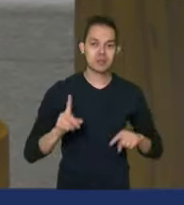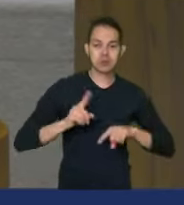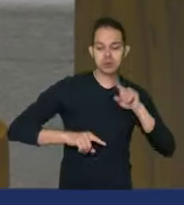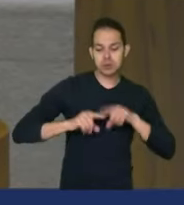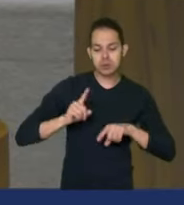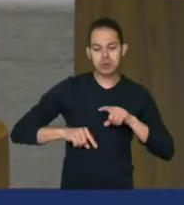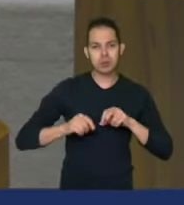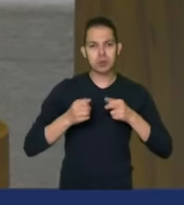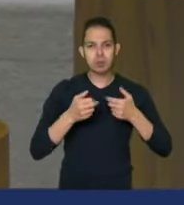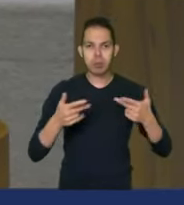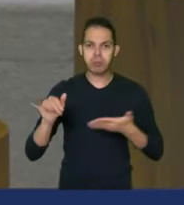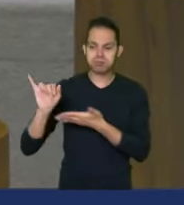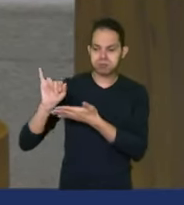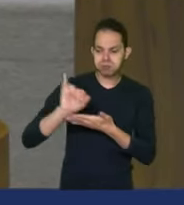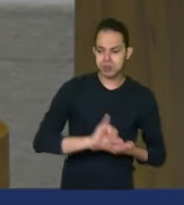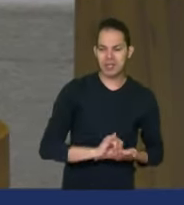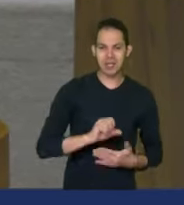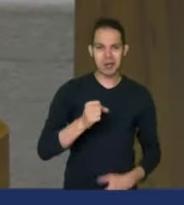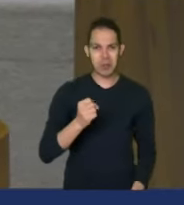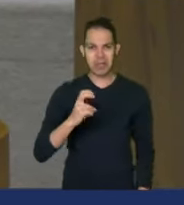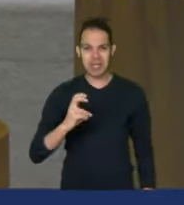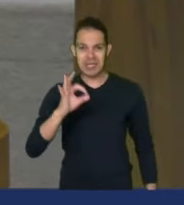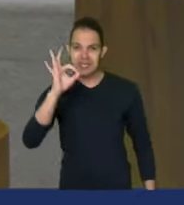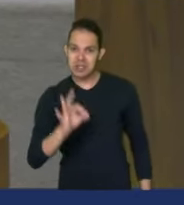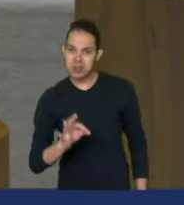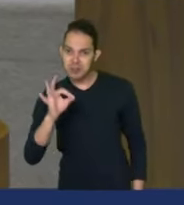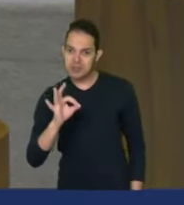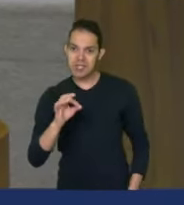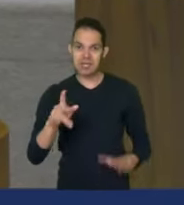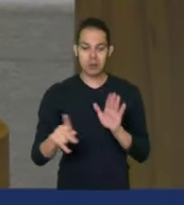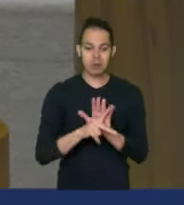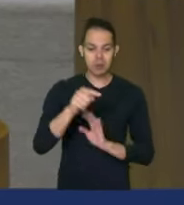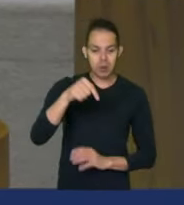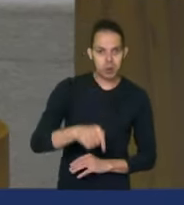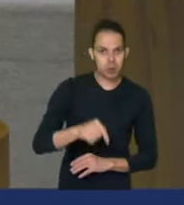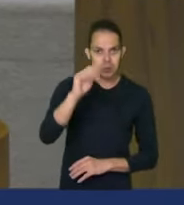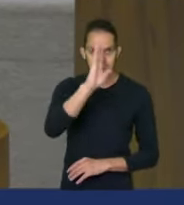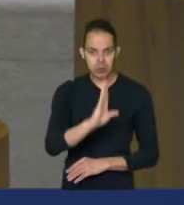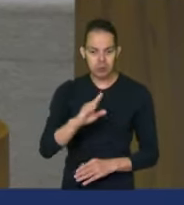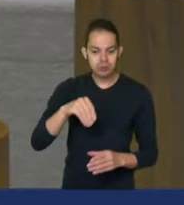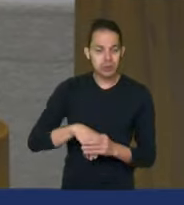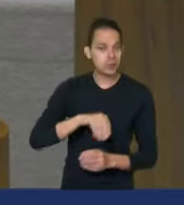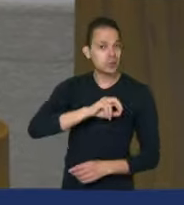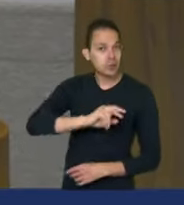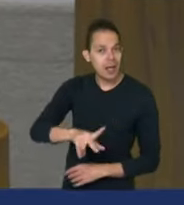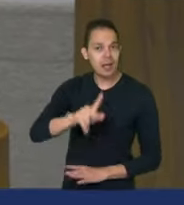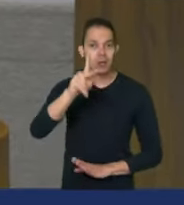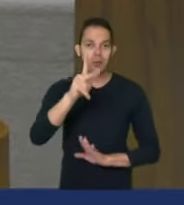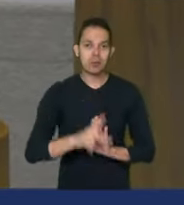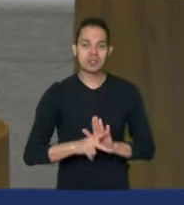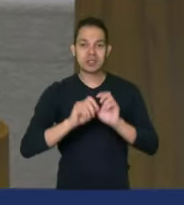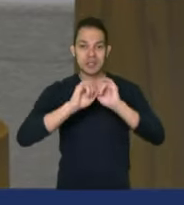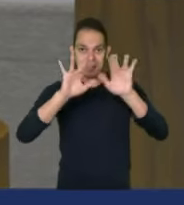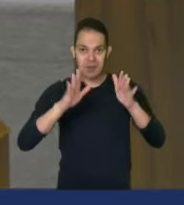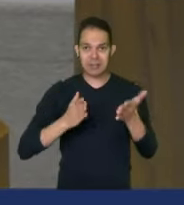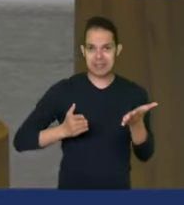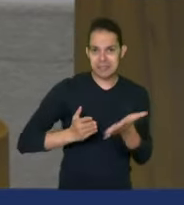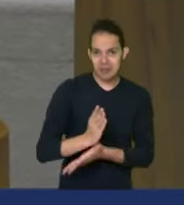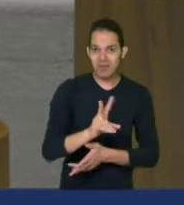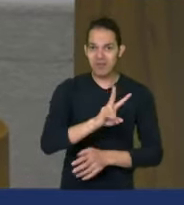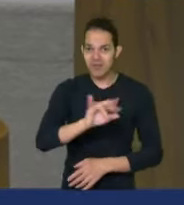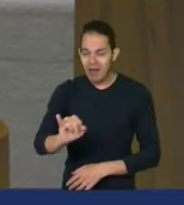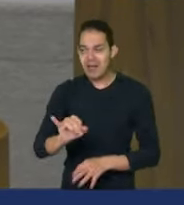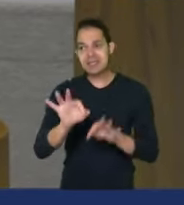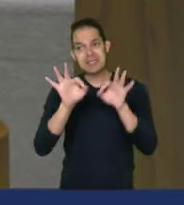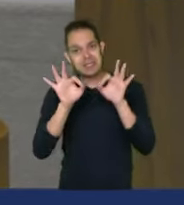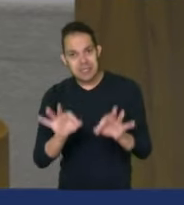importados e não de 85% dos componentes nacionais. E se o projeto Nós Transparência for realmente aprovado, nós